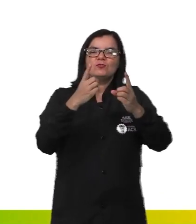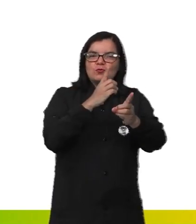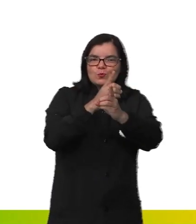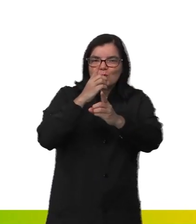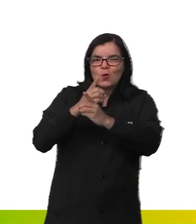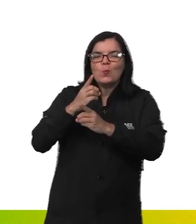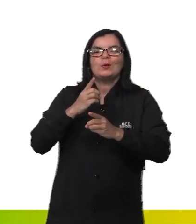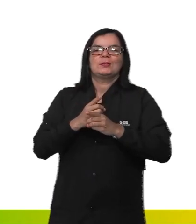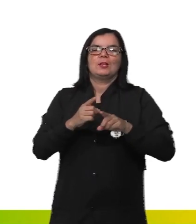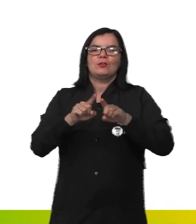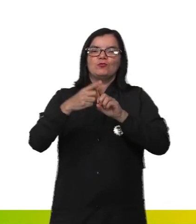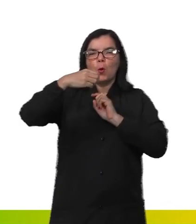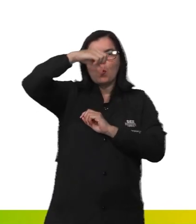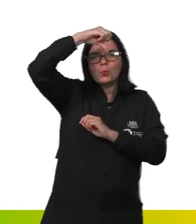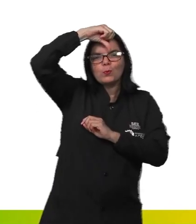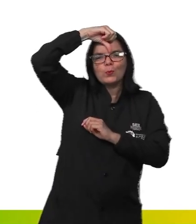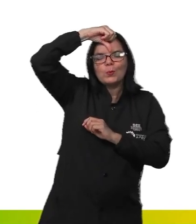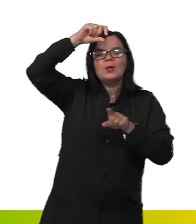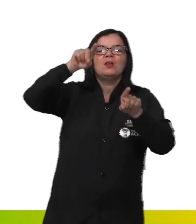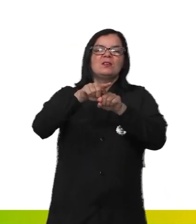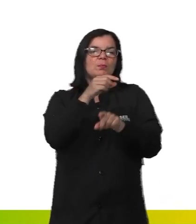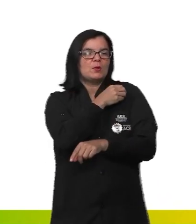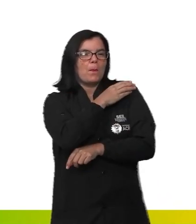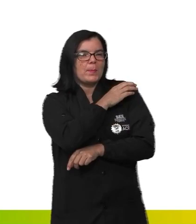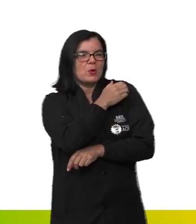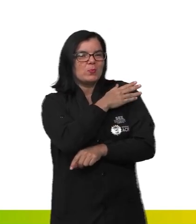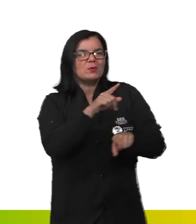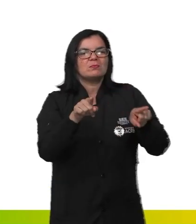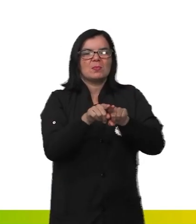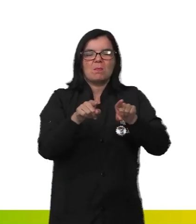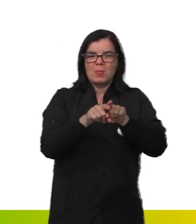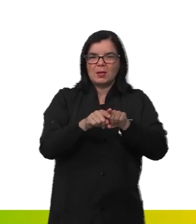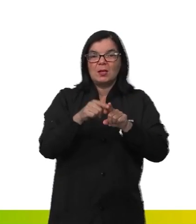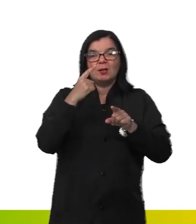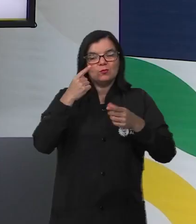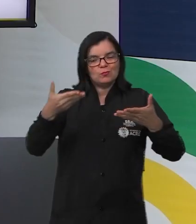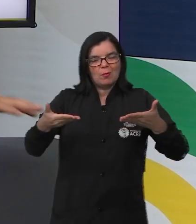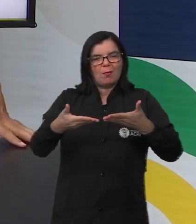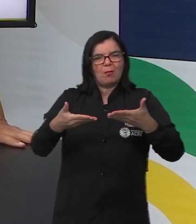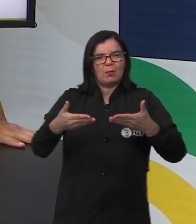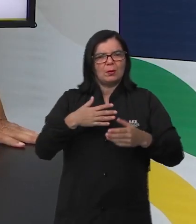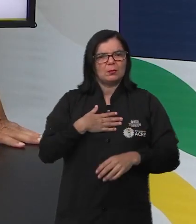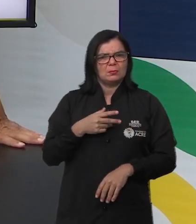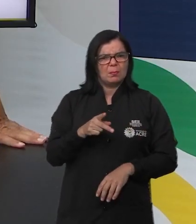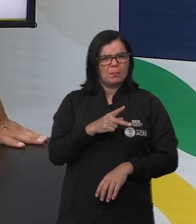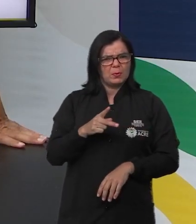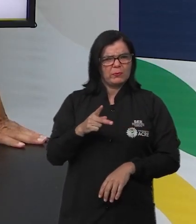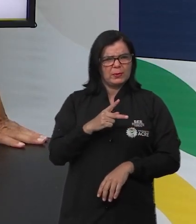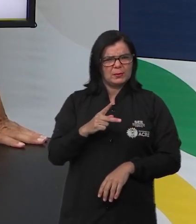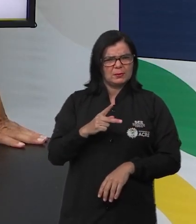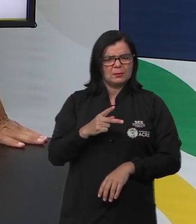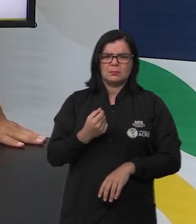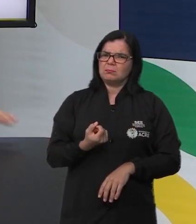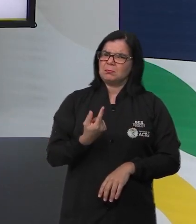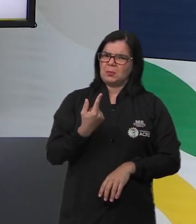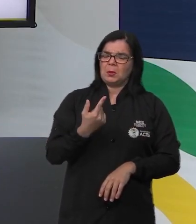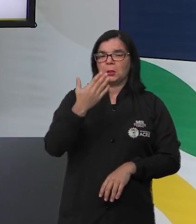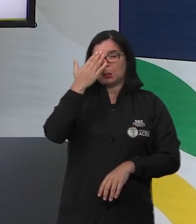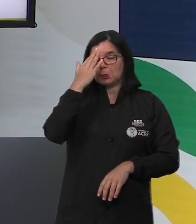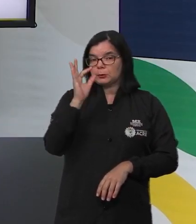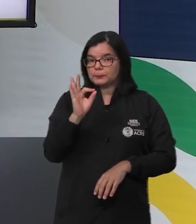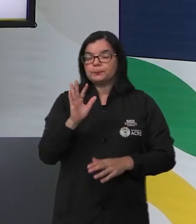estereótipos e preconceitos ainda são ferrenhos nas acepções atuais. Professor, que palavras bonitas, mas eu não entendi um pouco